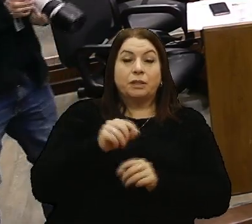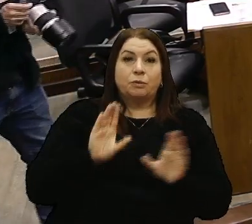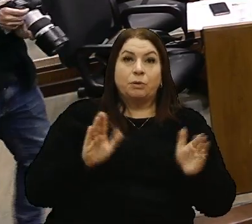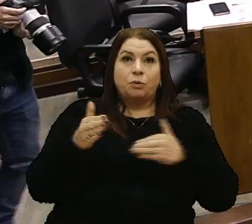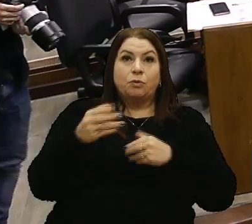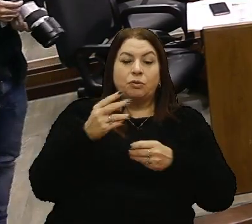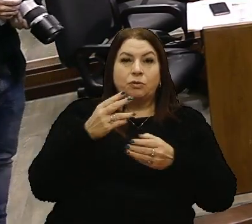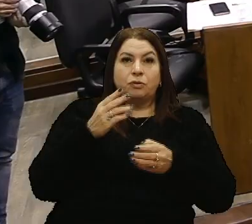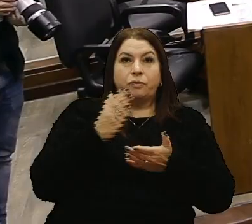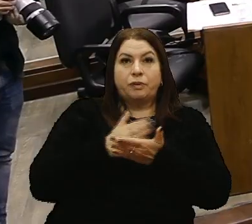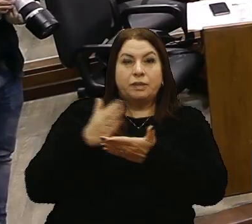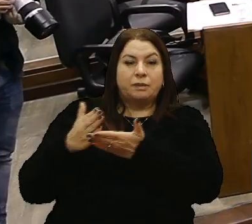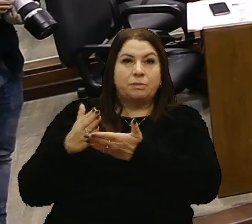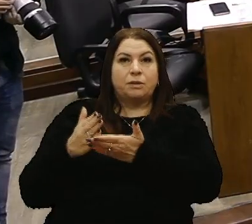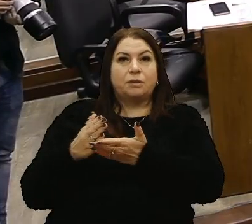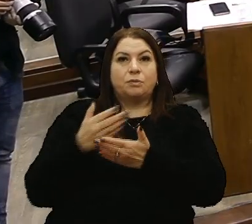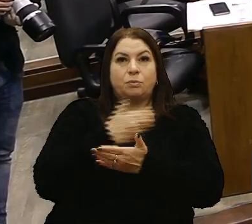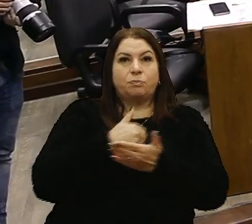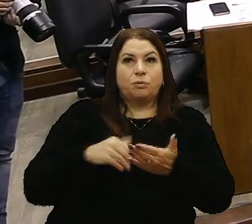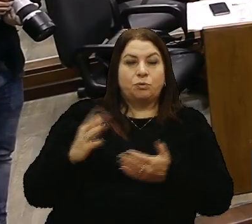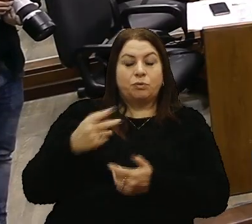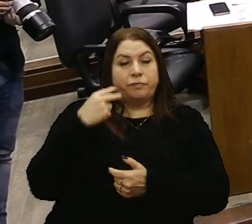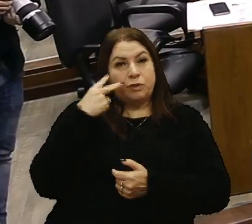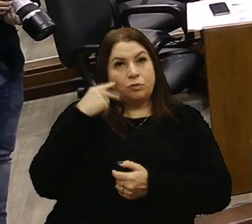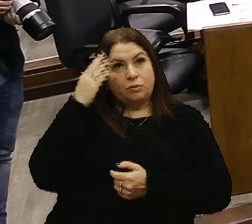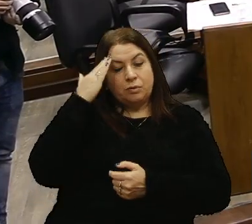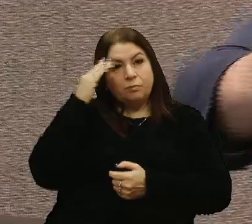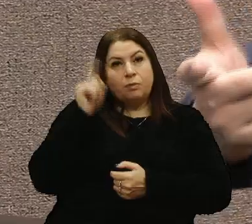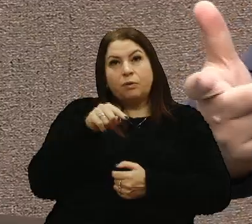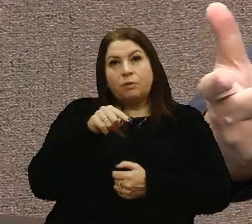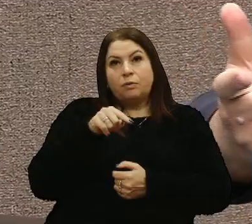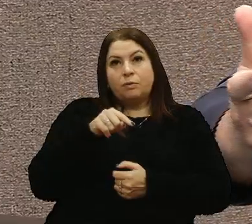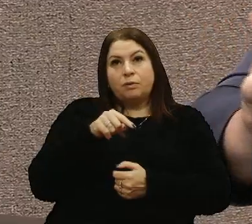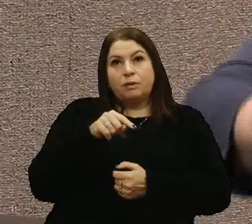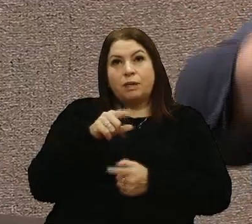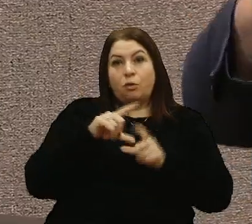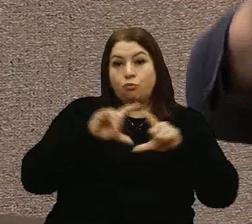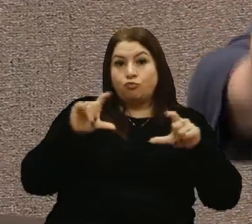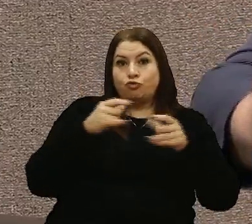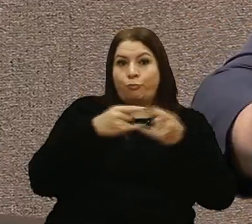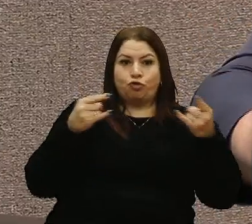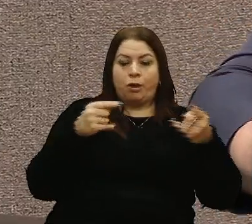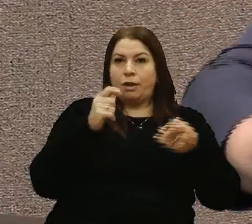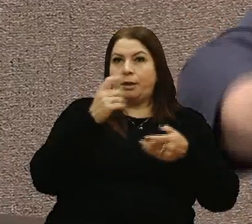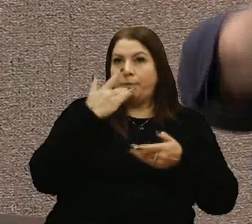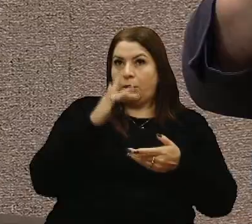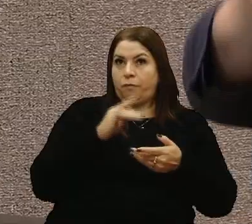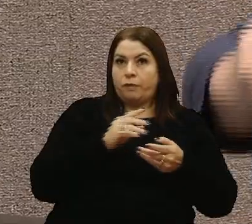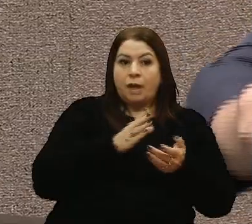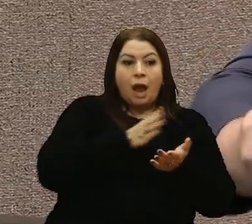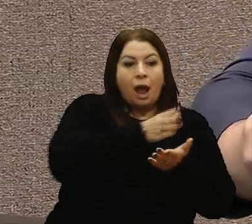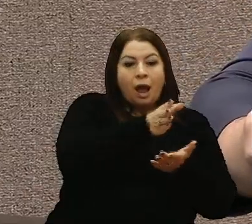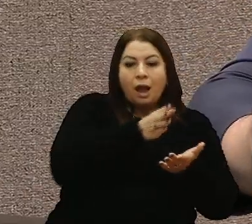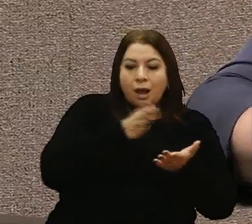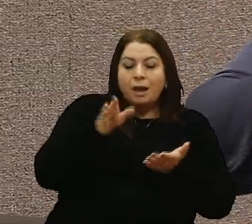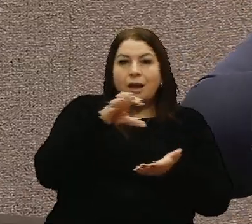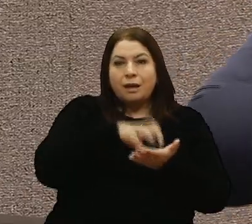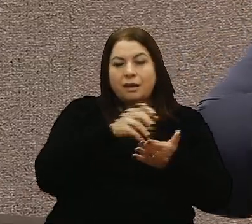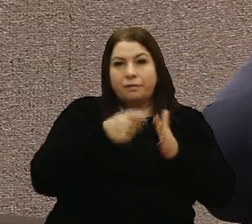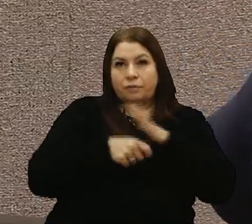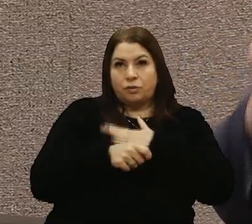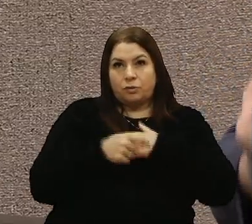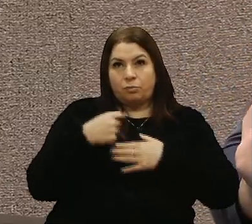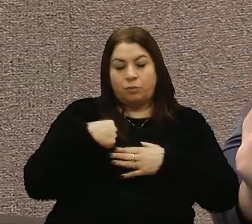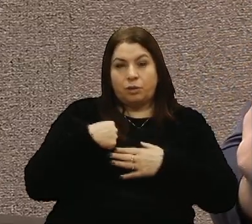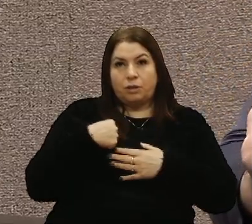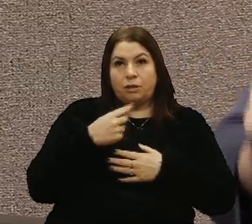financiamento público, todo mundo aqui é vereador, sabe que não é um cheque em branco. Vão vir as áreas discriminadas, os valores serão investidos. Até porque eu